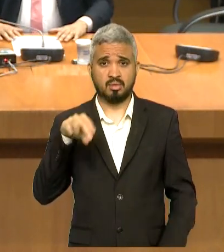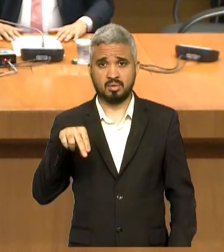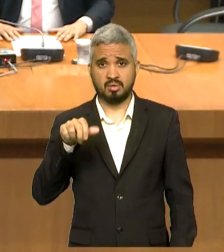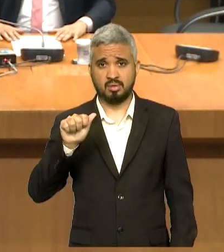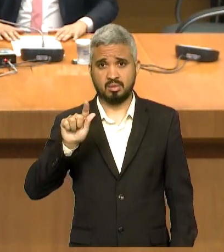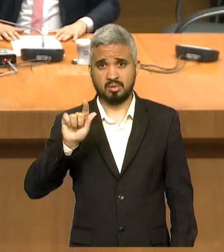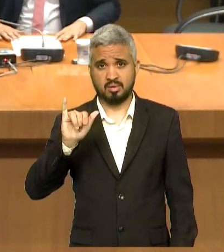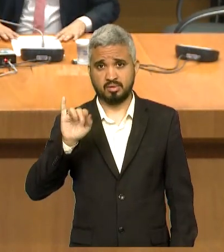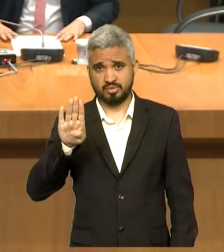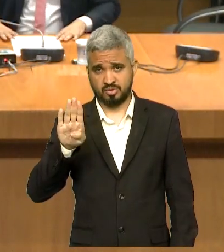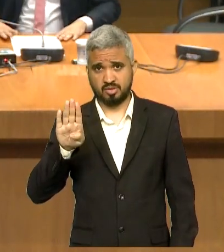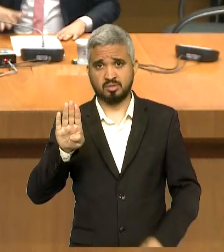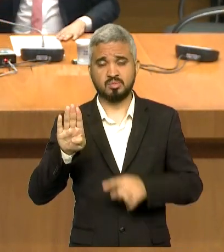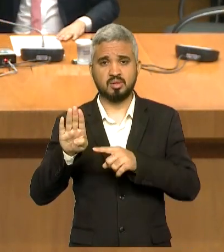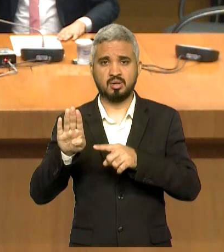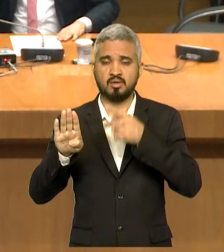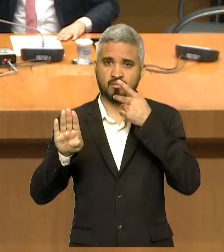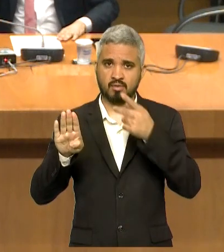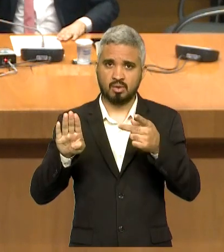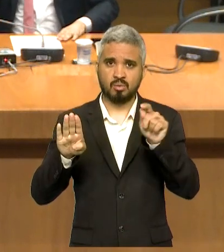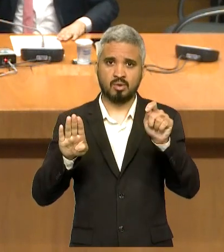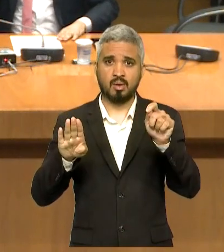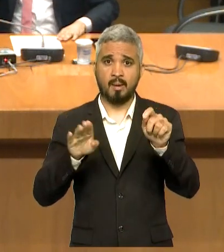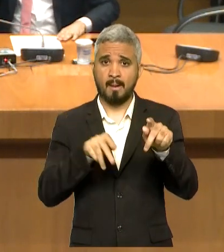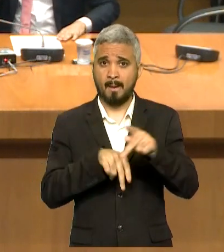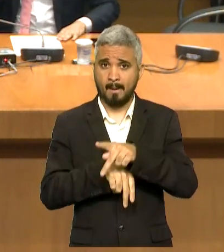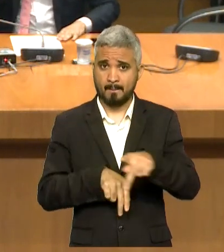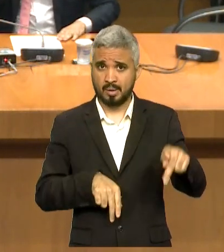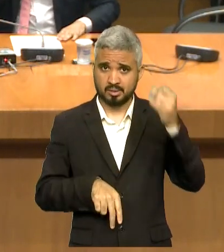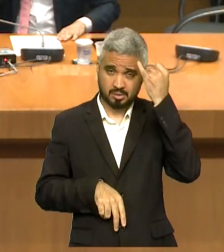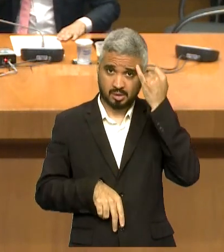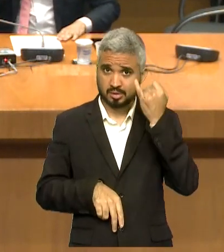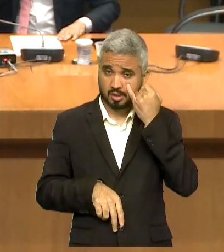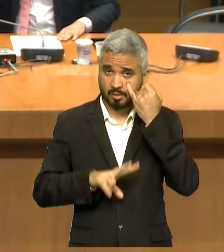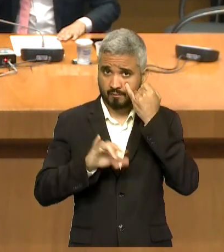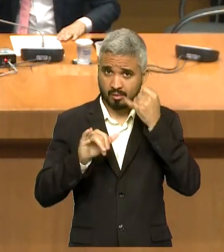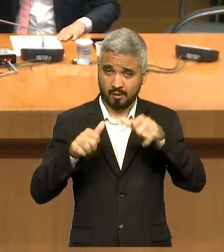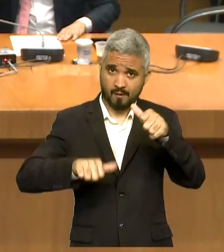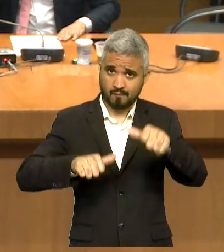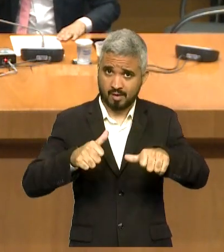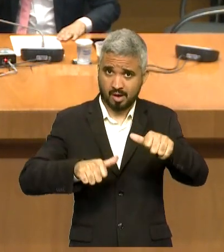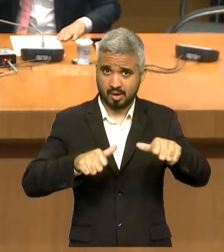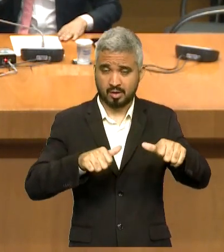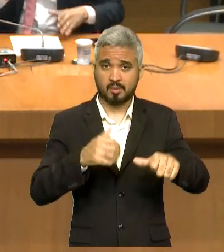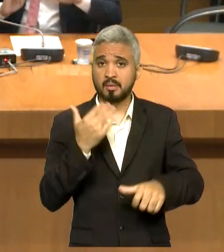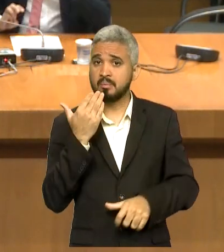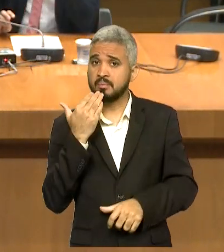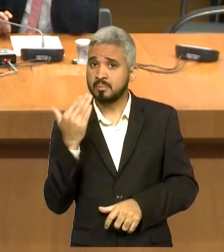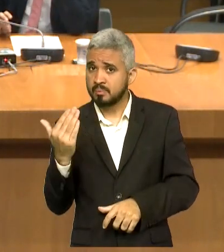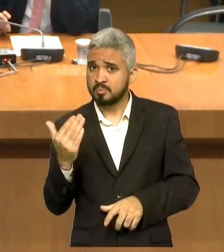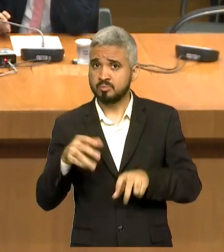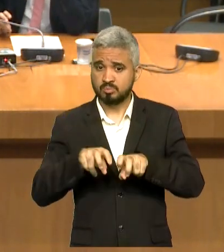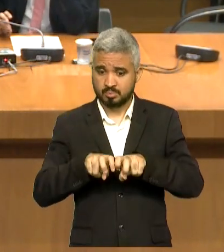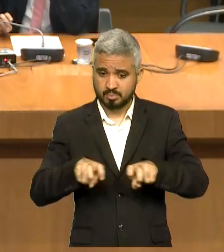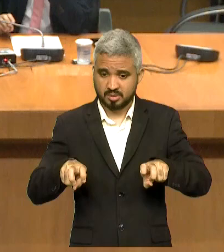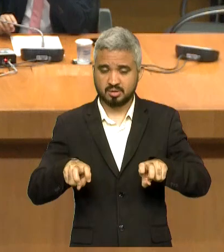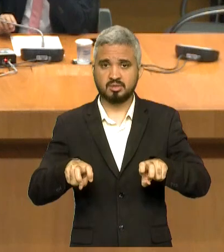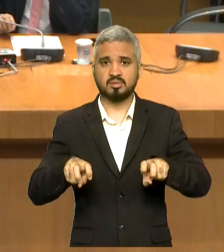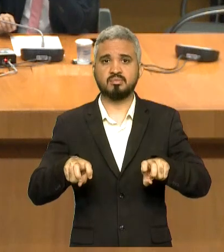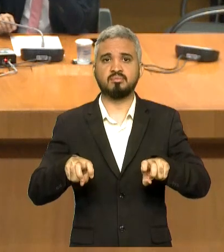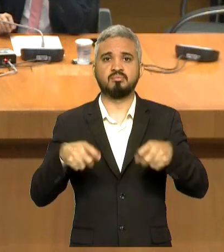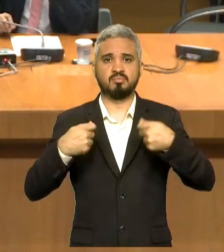delegou a presidente. Então, eu peço à mesa que faça a retificação desta ata nesse ponto, para constar o